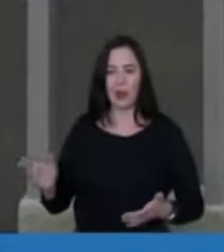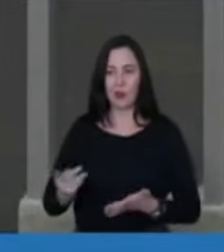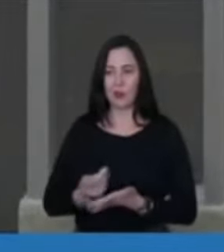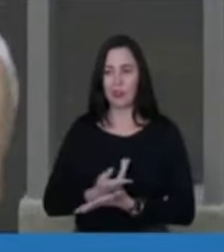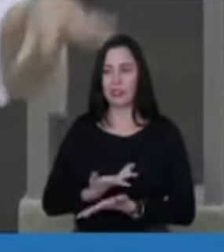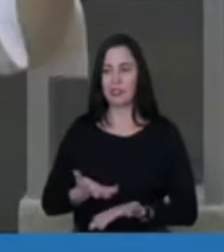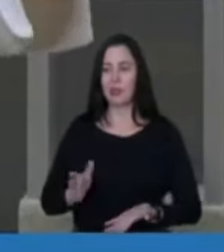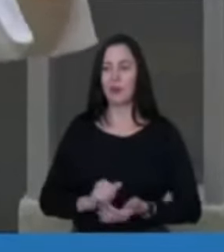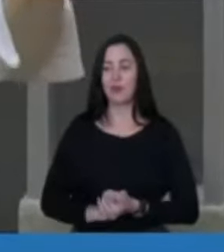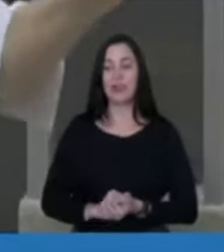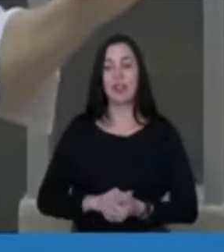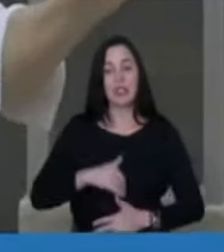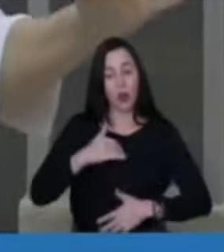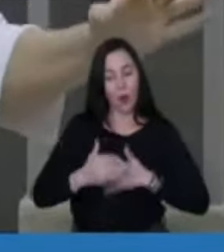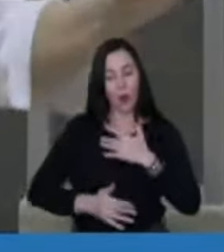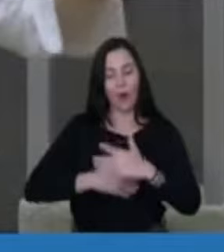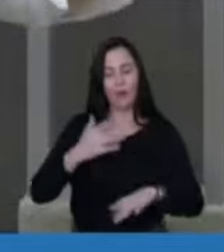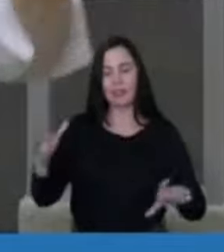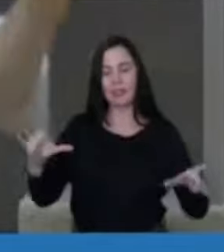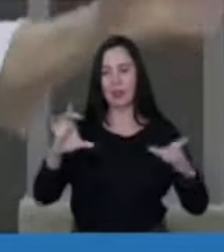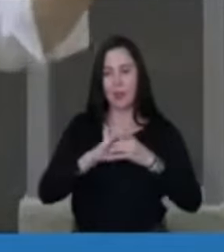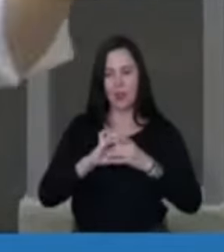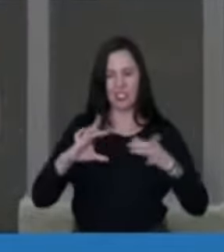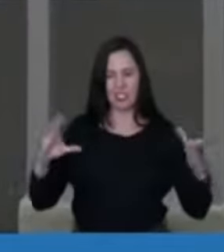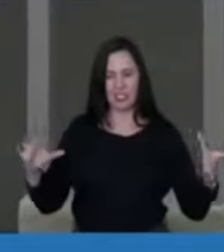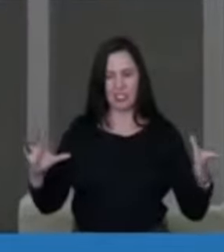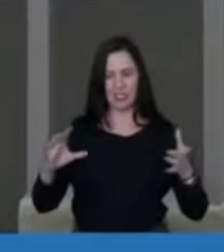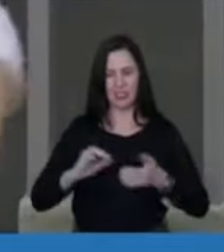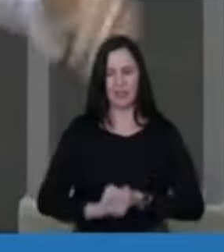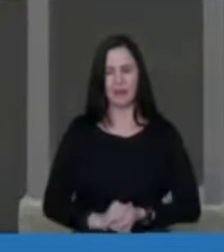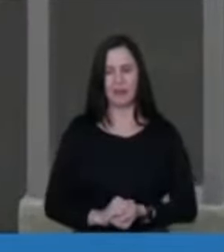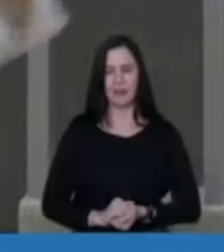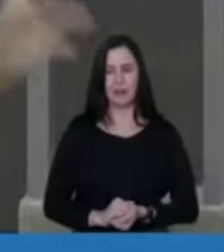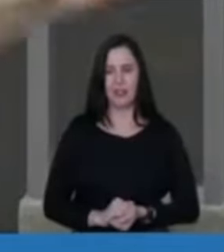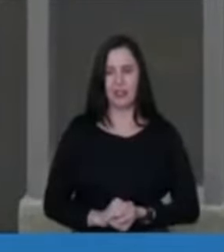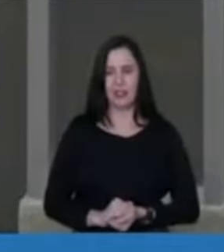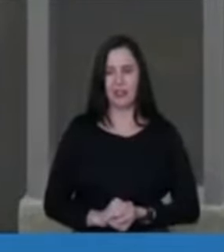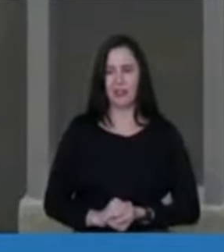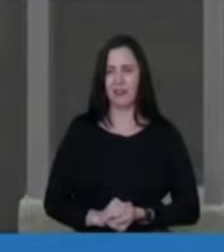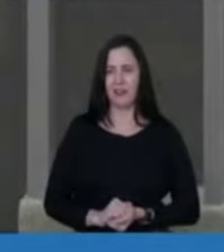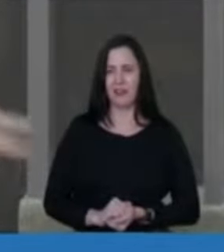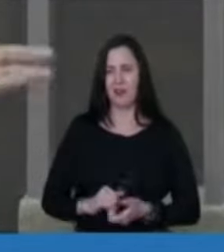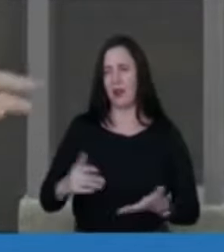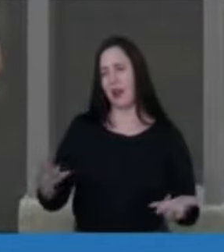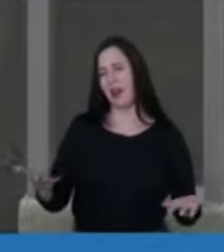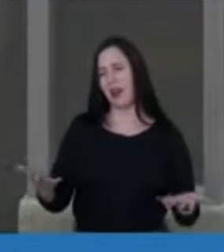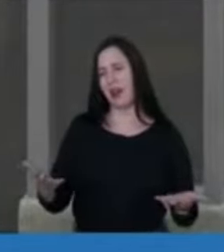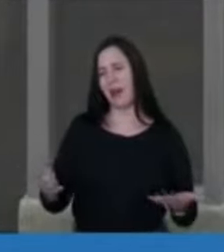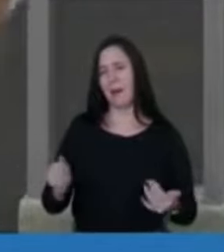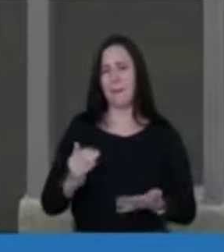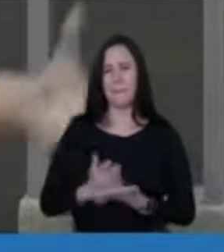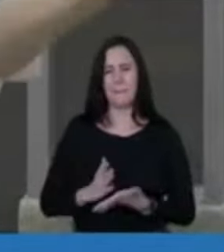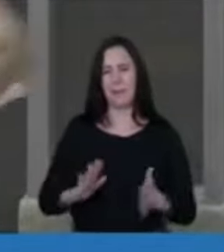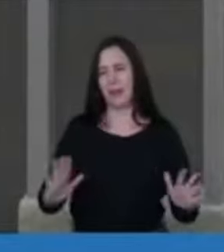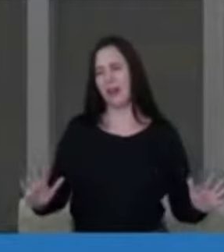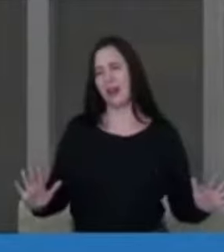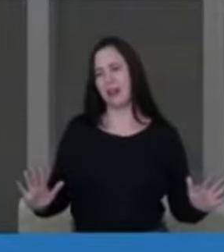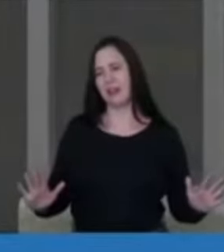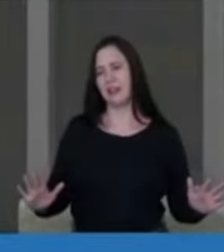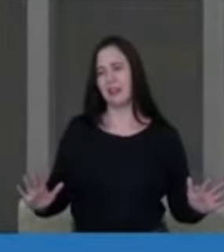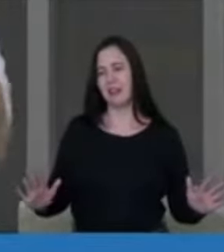democracia. Chamar aquele ato de um ato democrático, do ato de 1 milhão. Por favor, não sejam